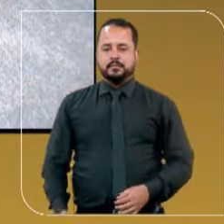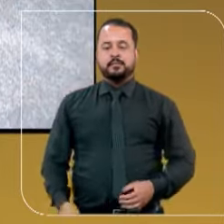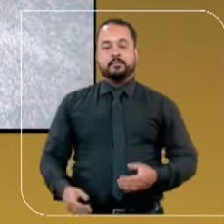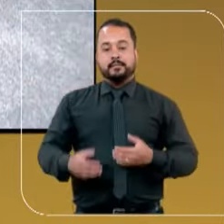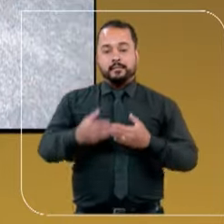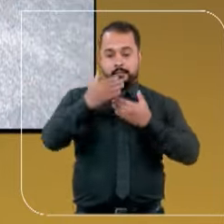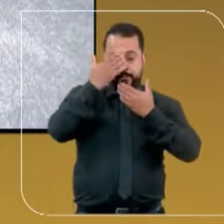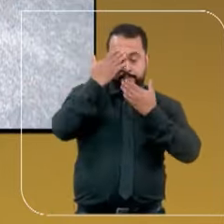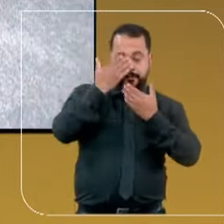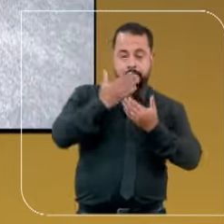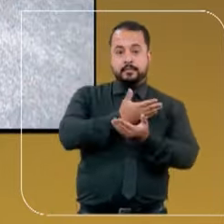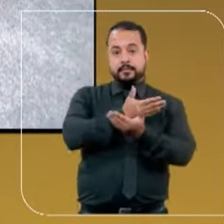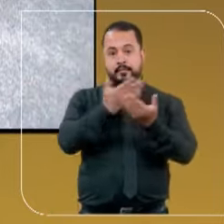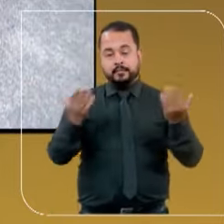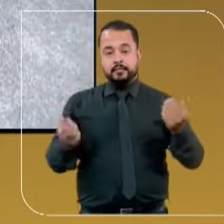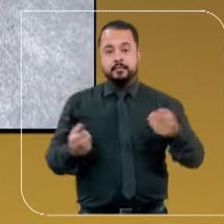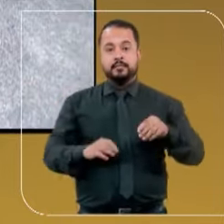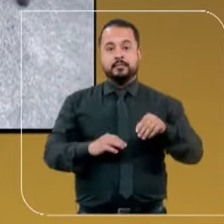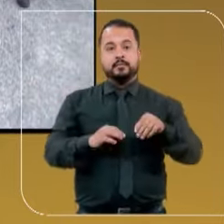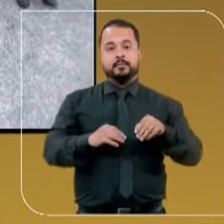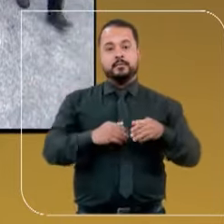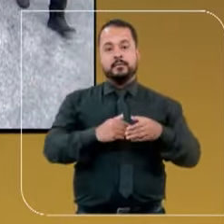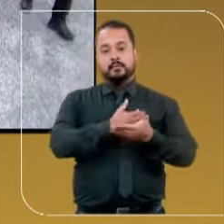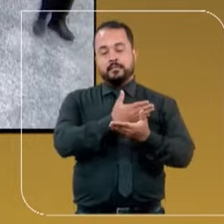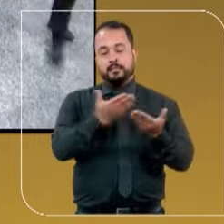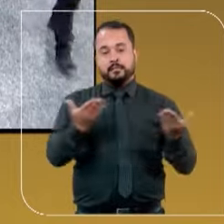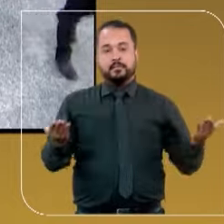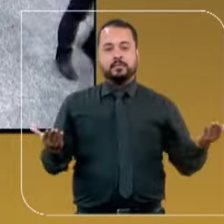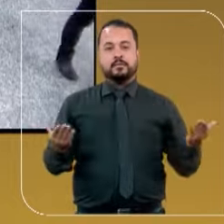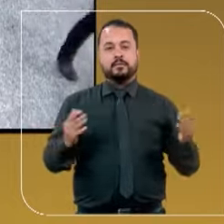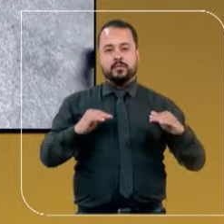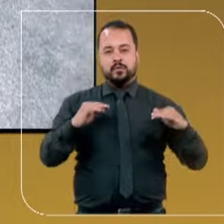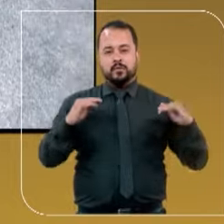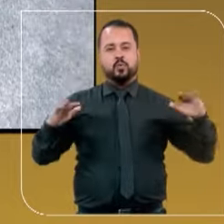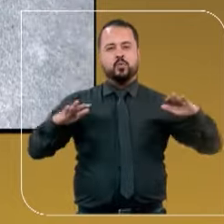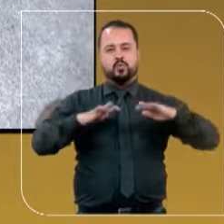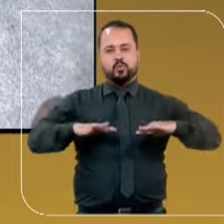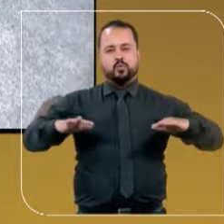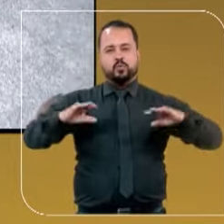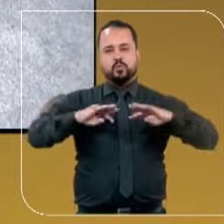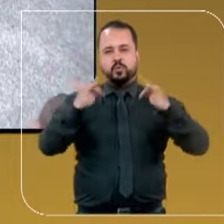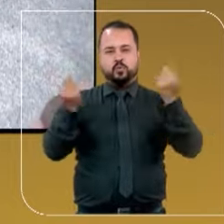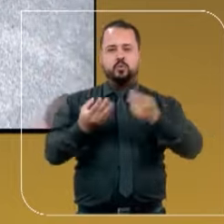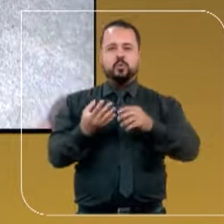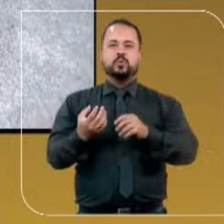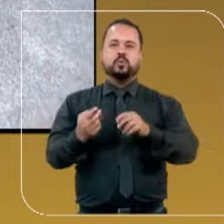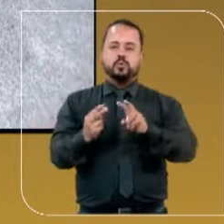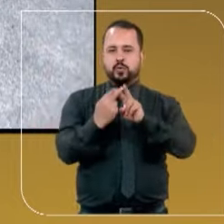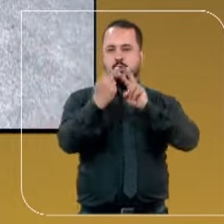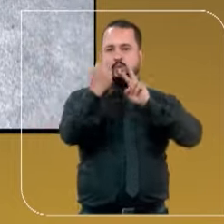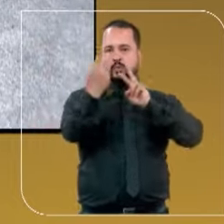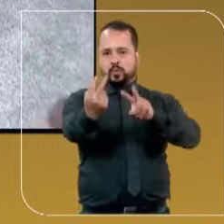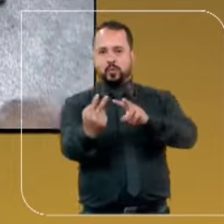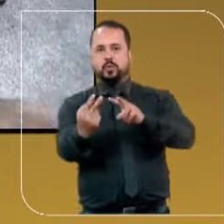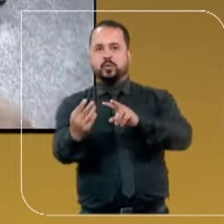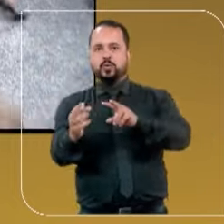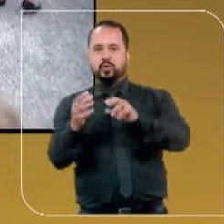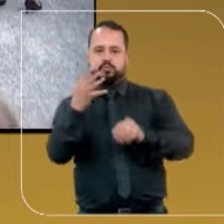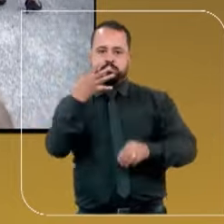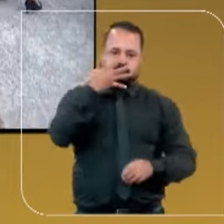Agradecemos a presença das senhoras e dos senhores, bem como de todas e de todos que nos acompanharam virtualmente a cerimônia